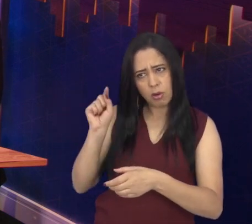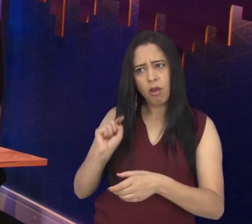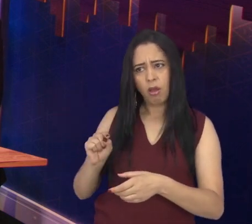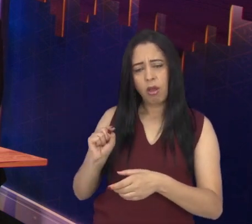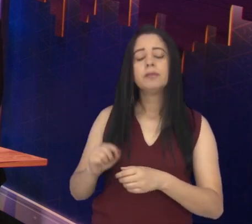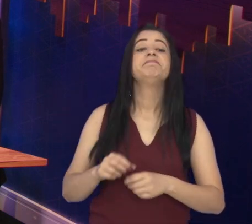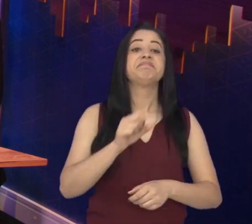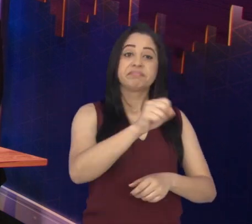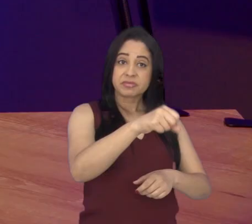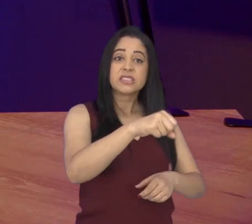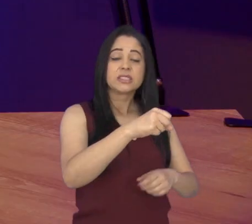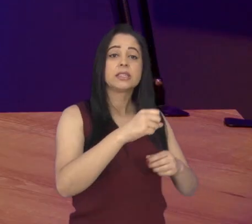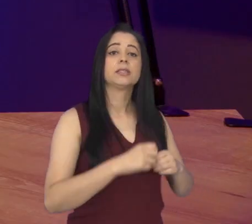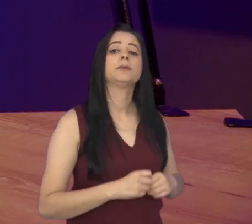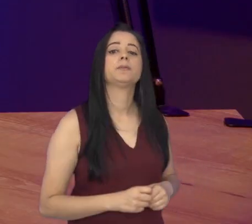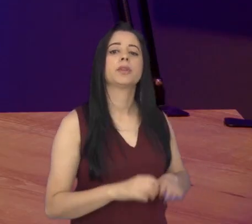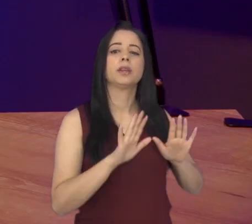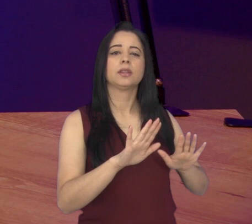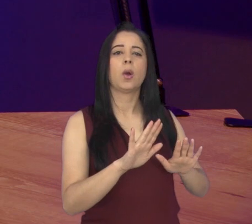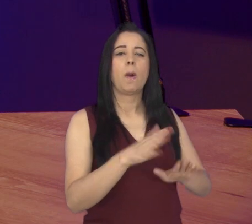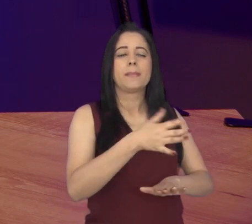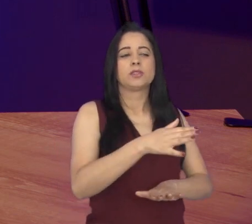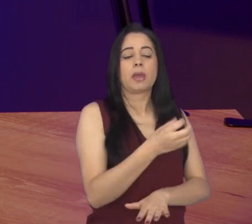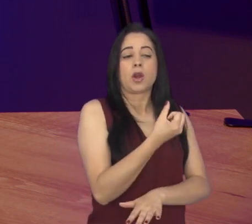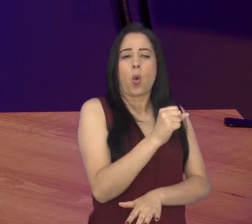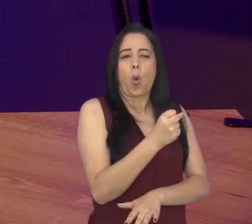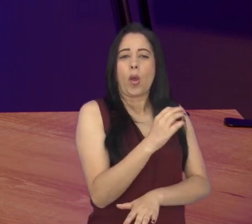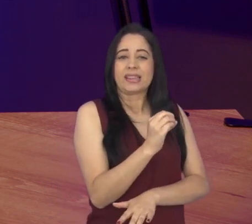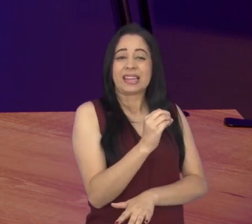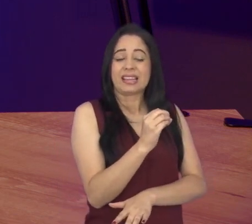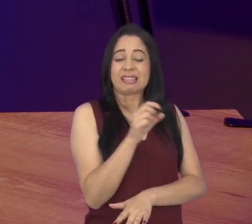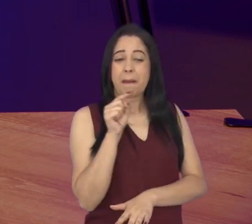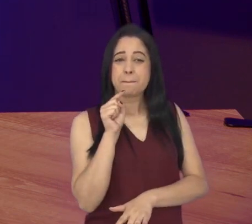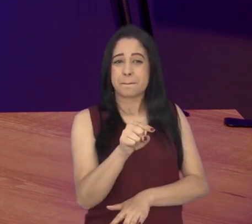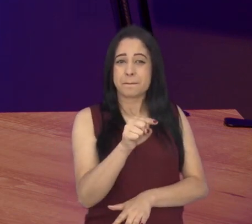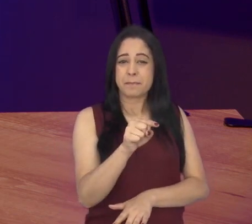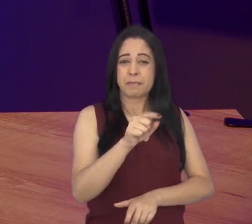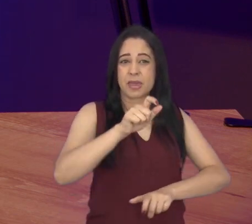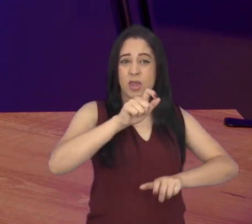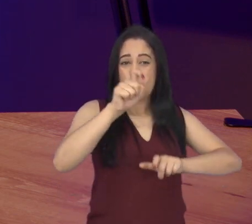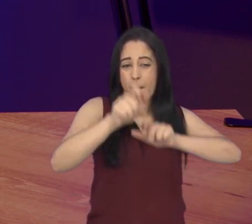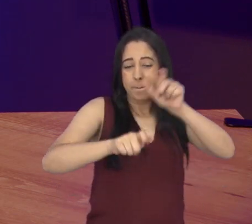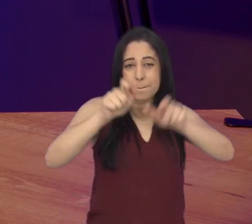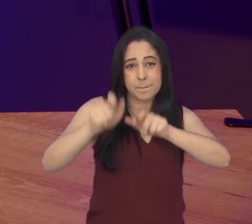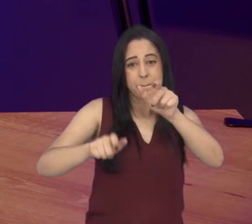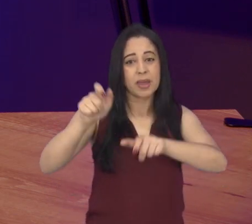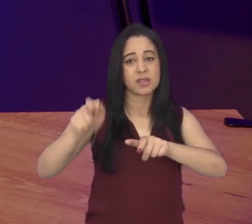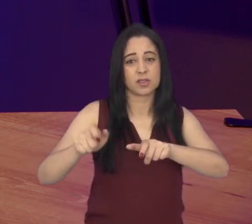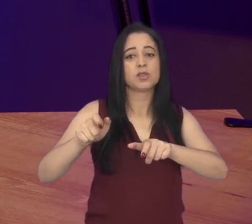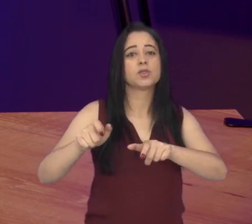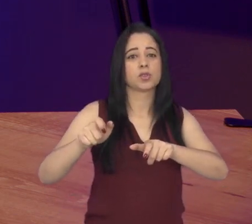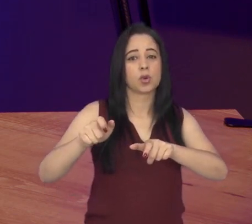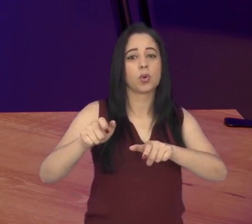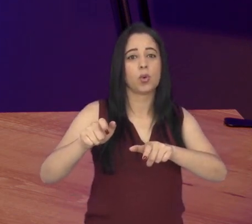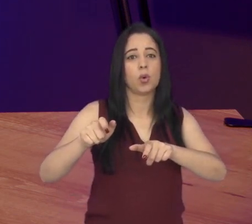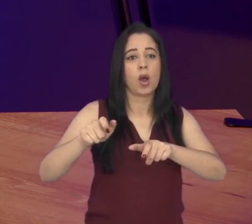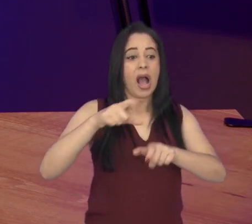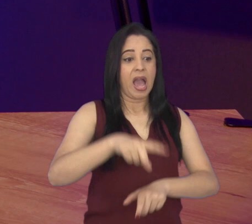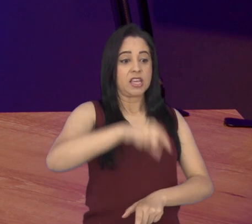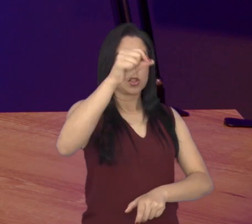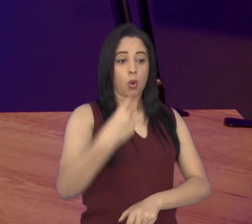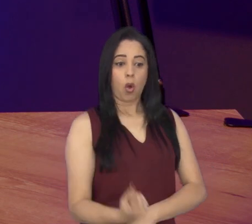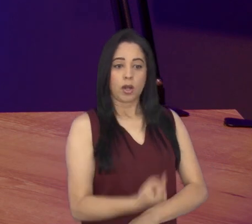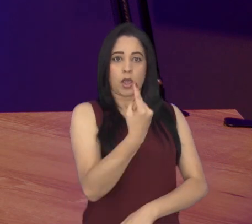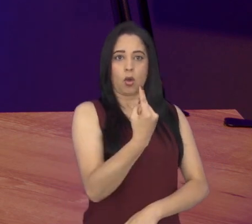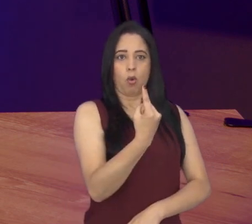Exatamente. No Reino Unido, então, as pessoas, a cada, eu acho que 80 mil pessoas, 80 mil, né, eleitores, vai